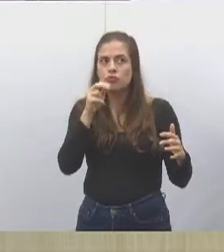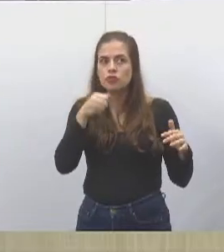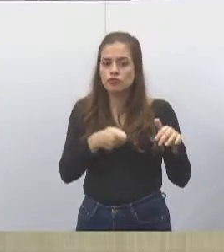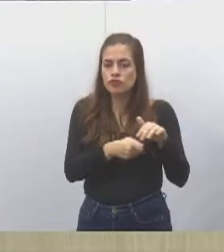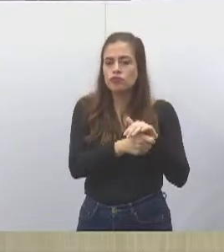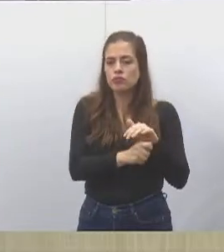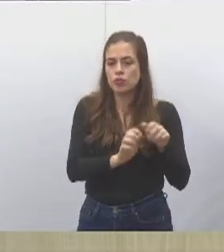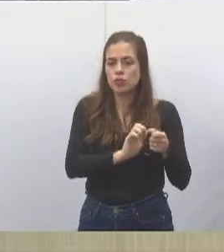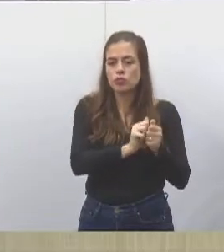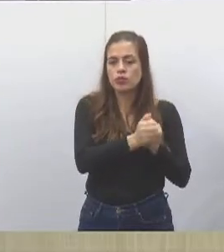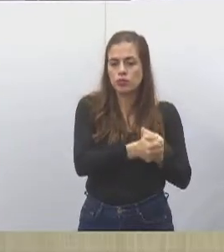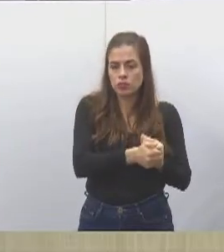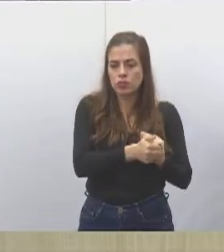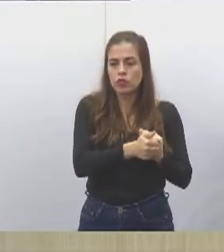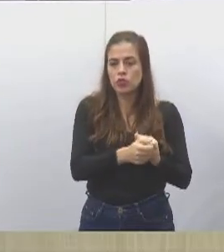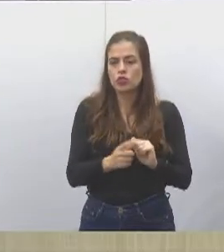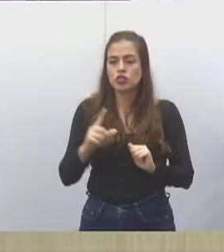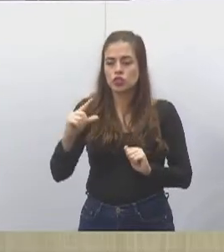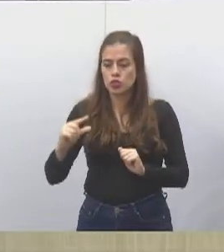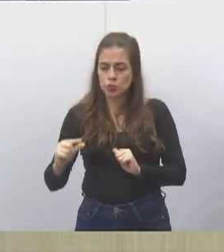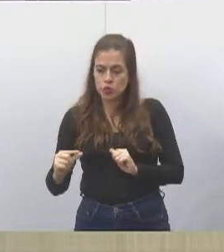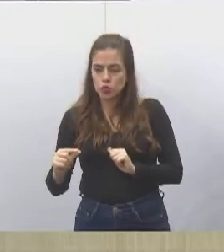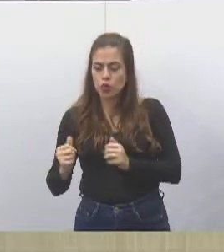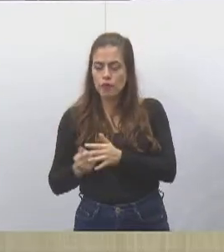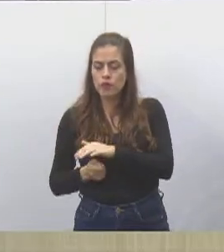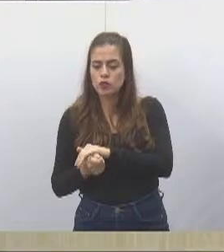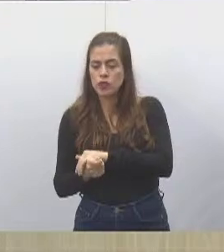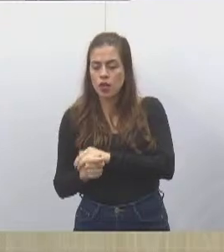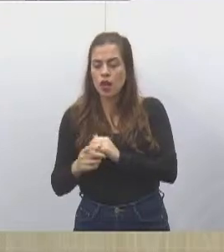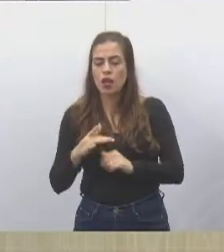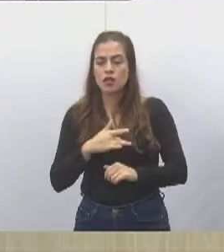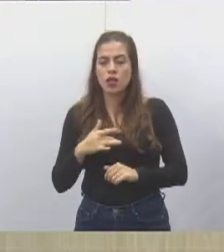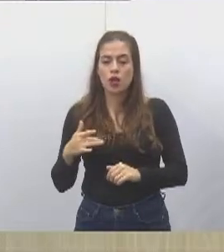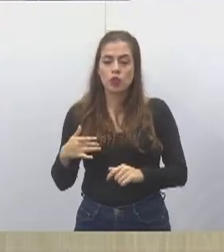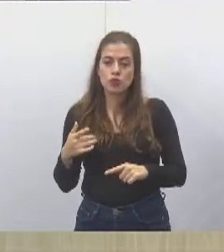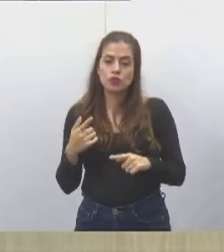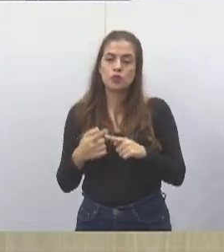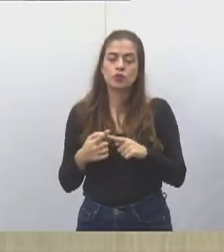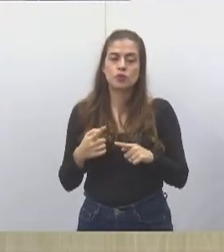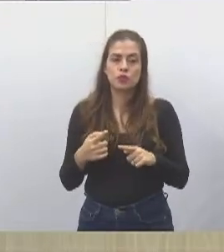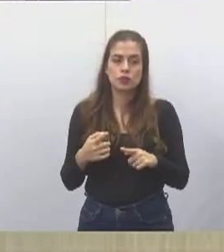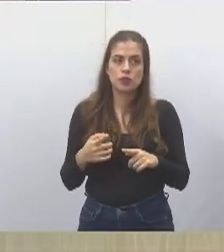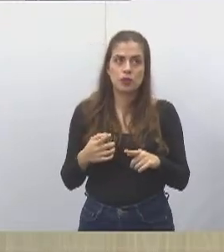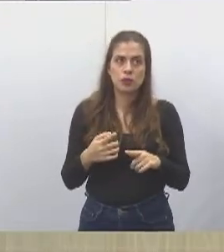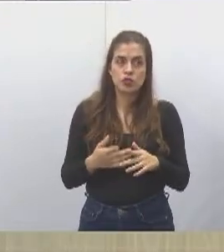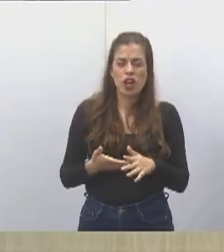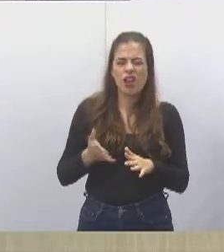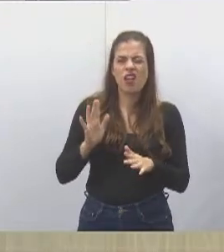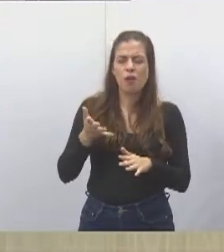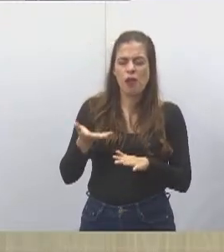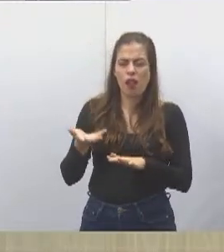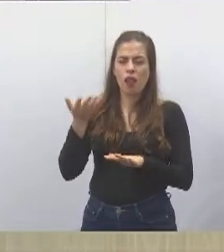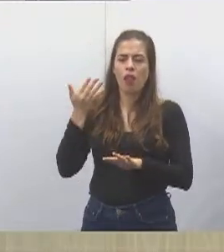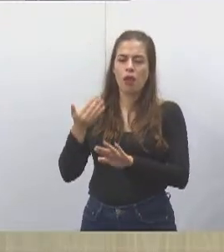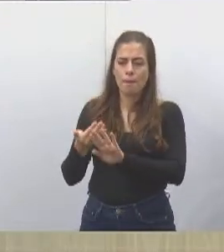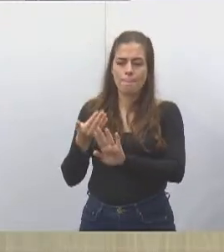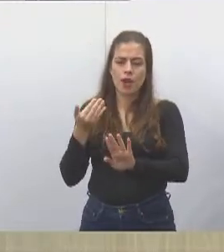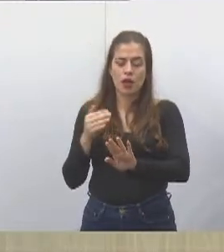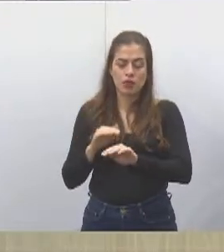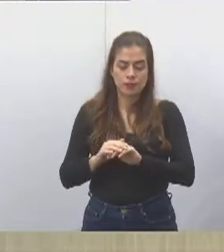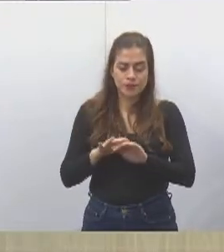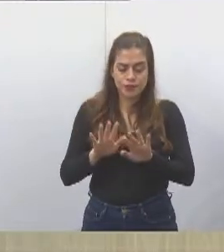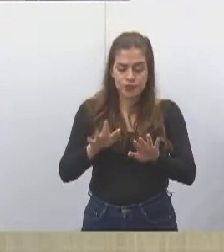no esporte, você economiza na saúde, né? Já aumentou muito em relação do que era, e esse aumento a gente já